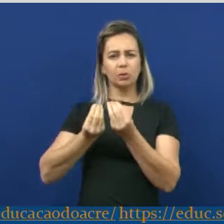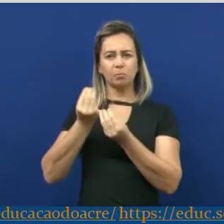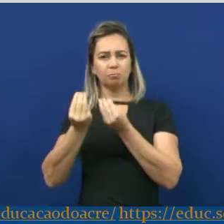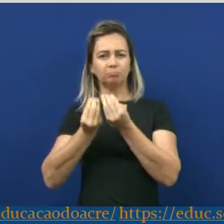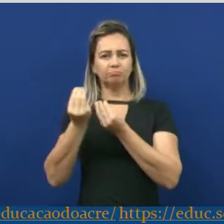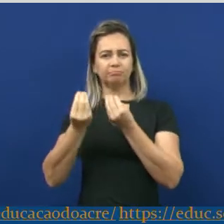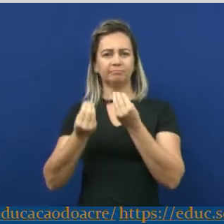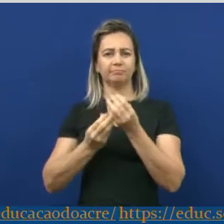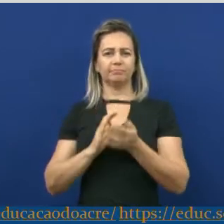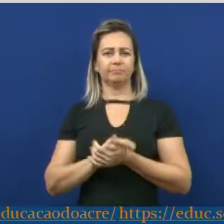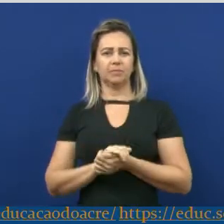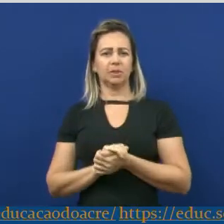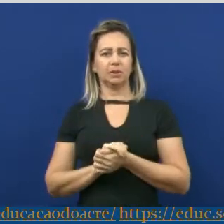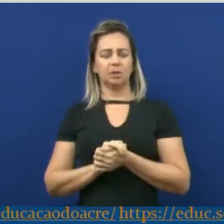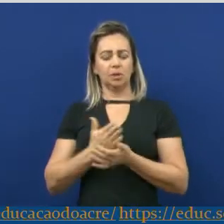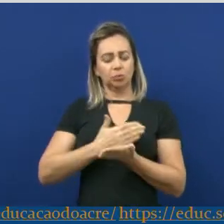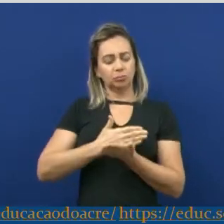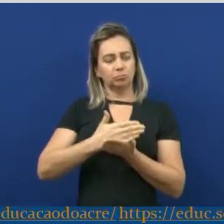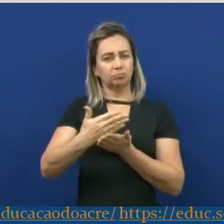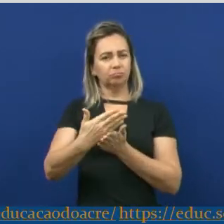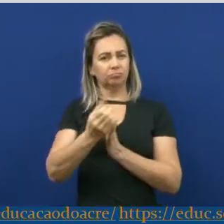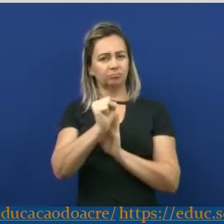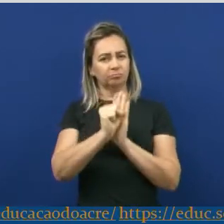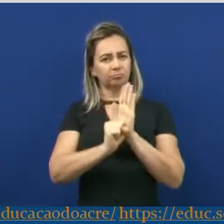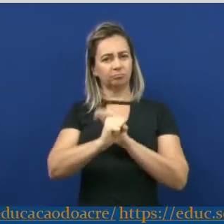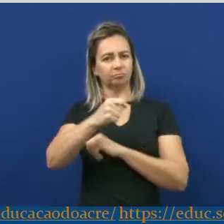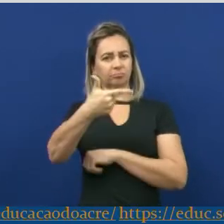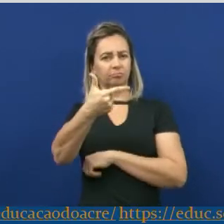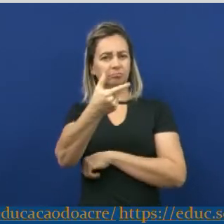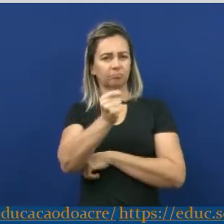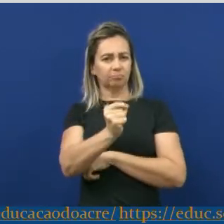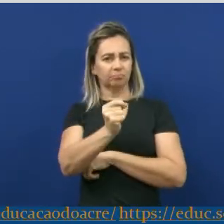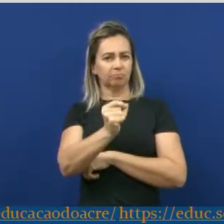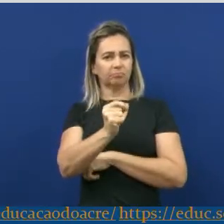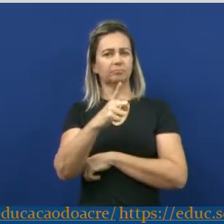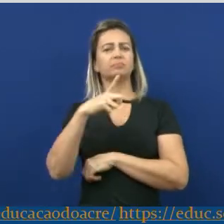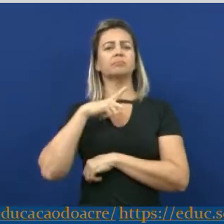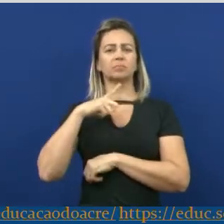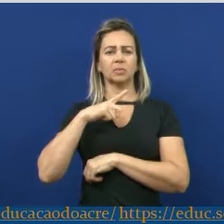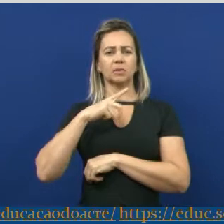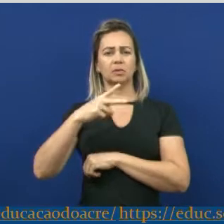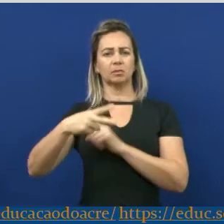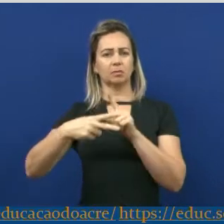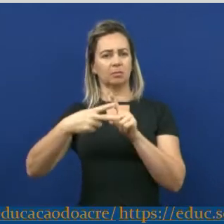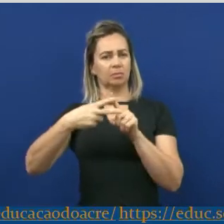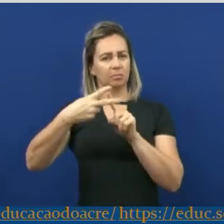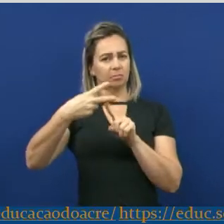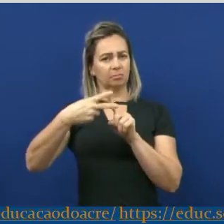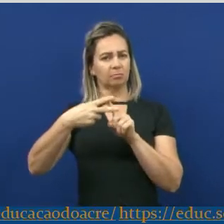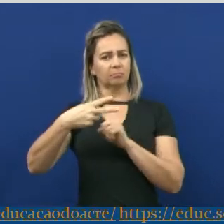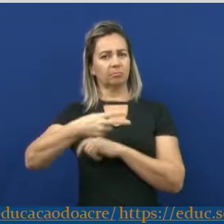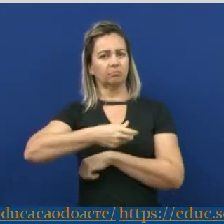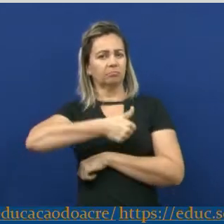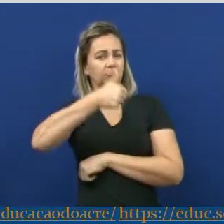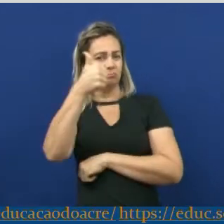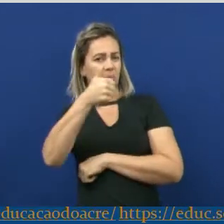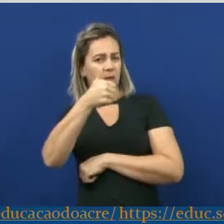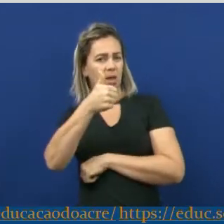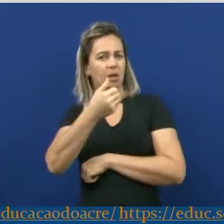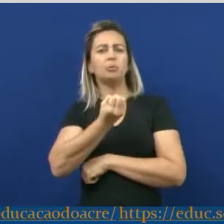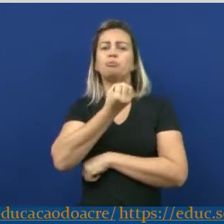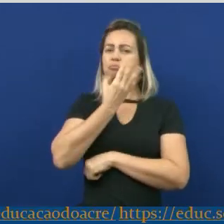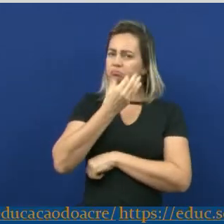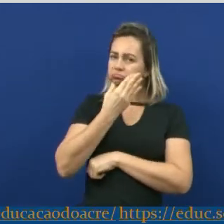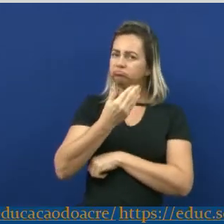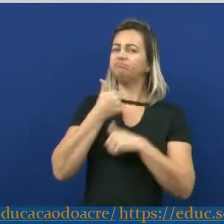vão se dar no começo do século XX. E ele vai destacar dois aspectos, um aspecto negativo e um